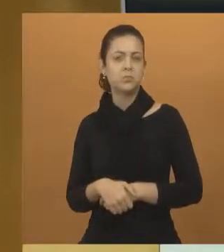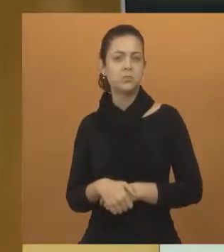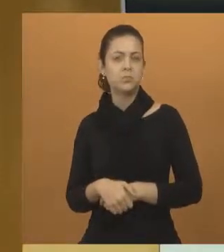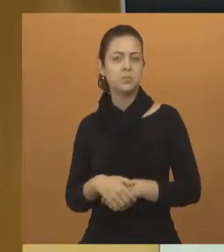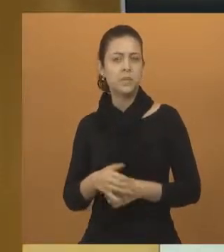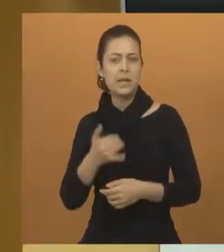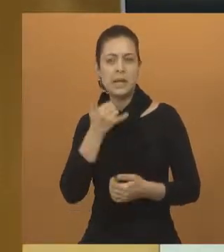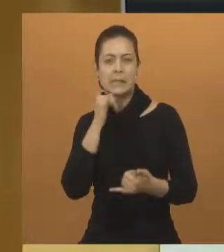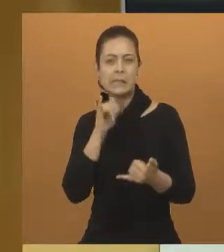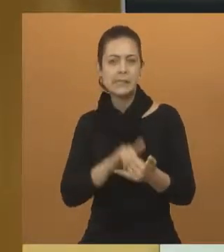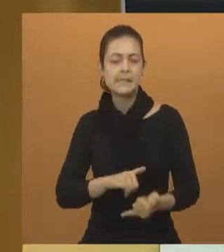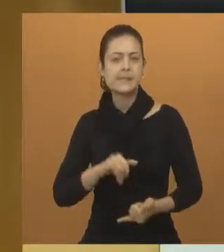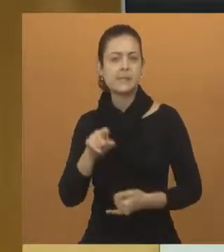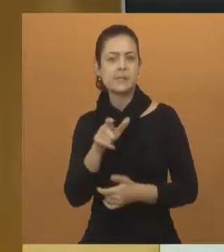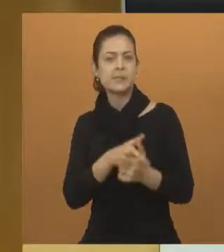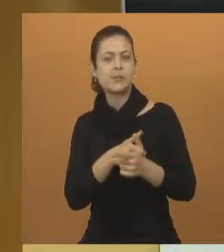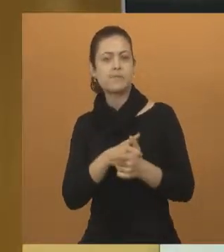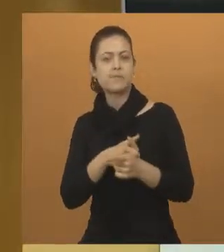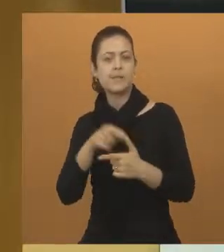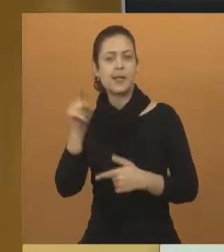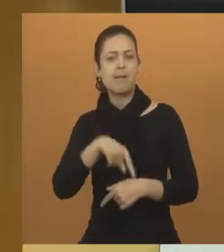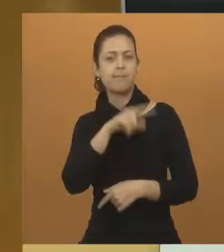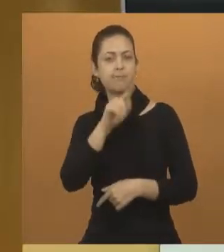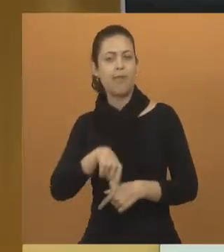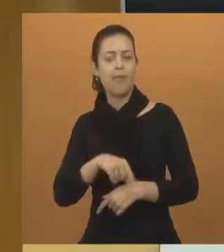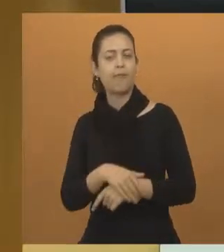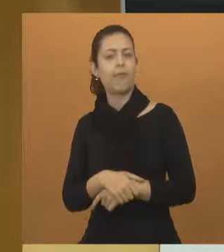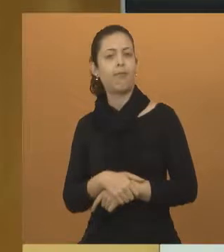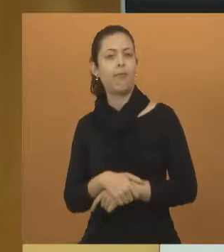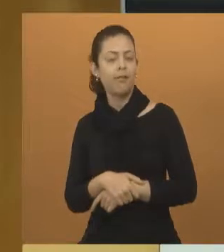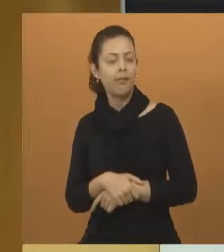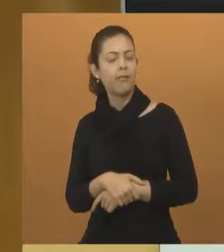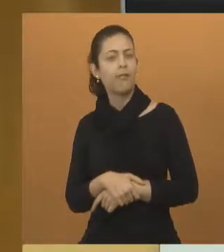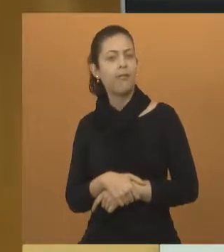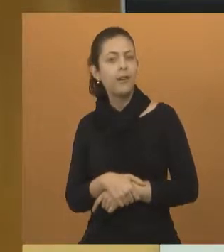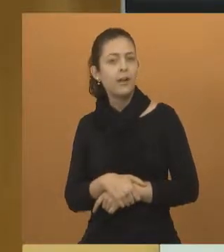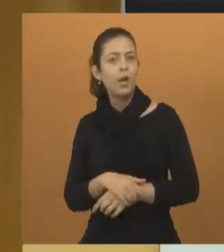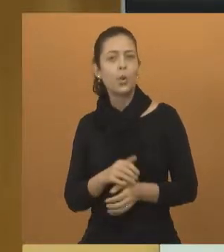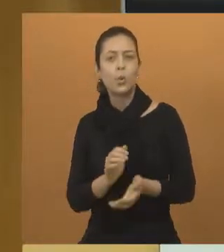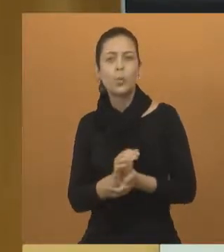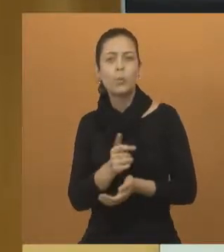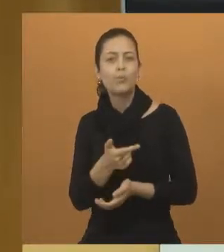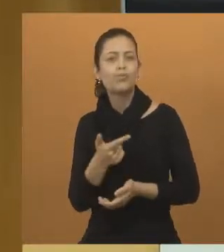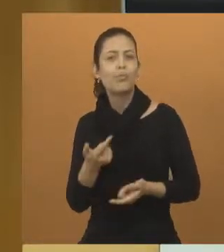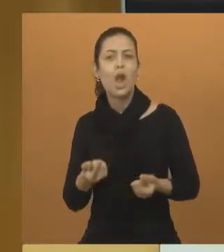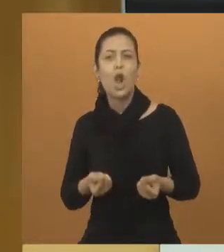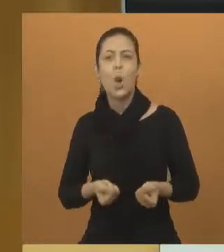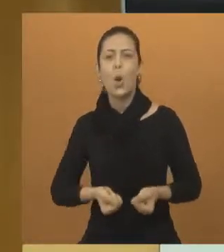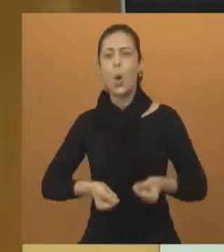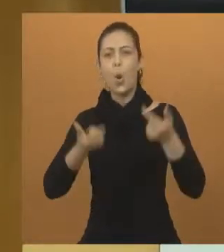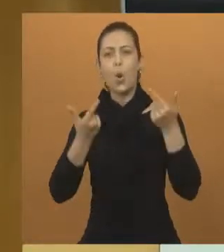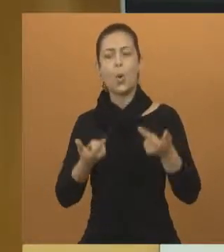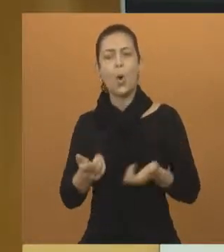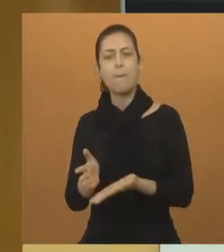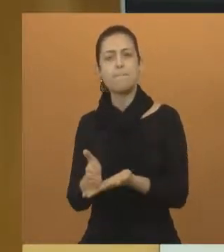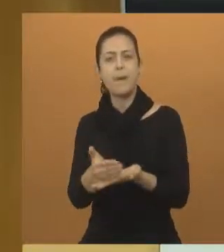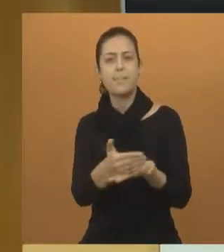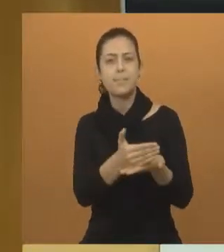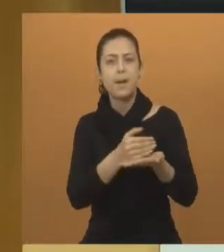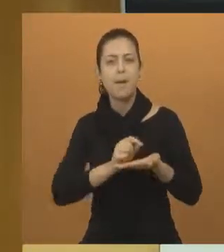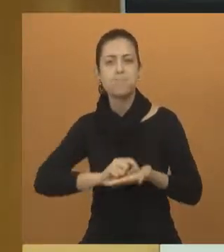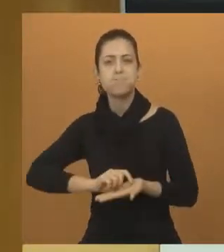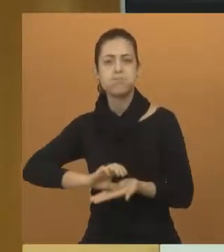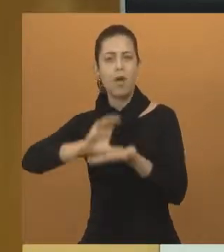com esse perdão da dívida, porque os clubes não têm fins lucrativos nenhum. A